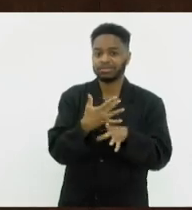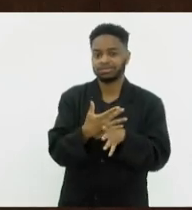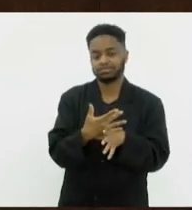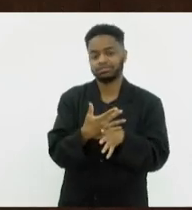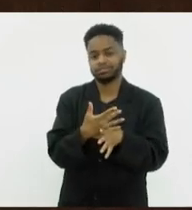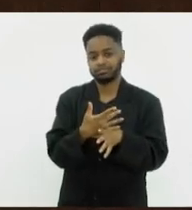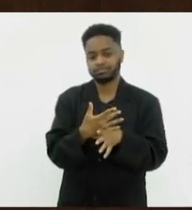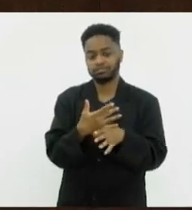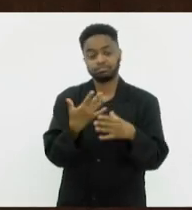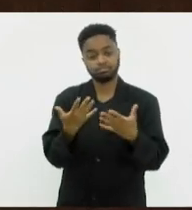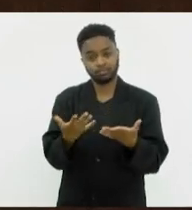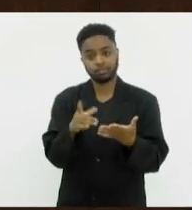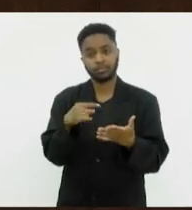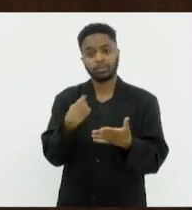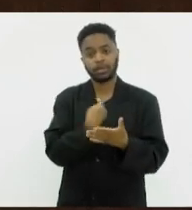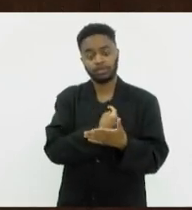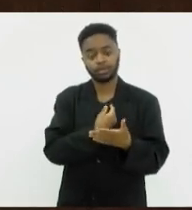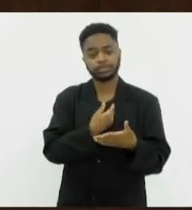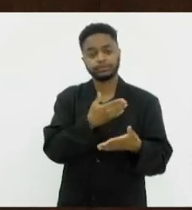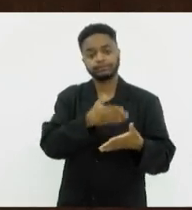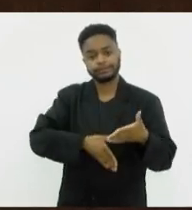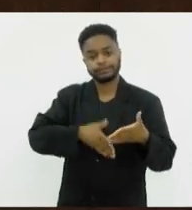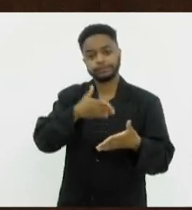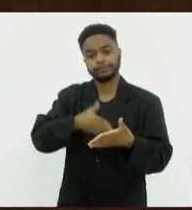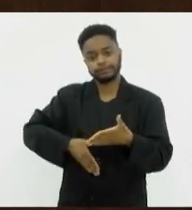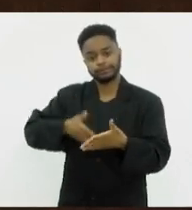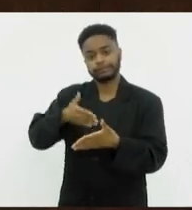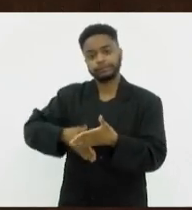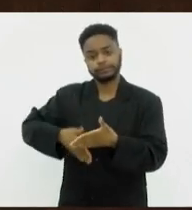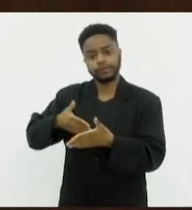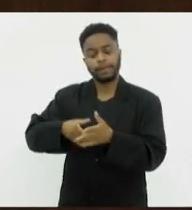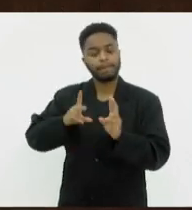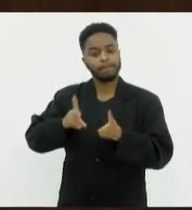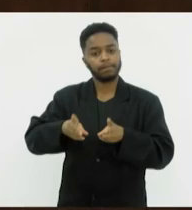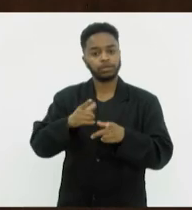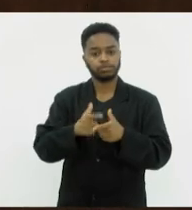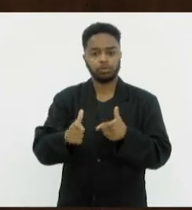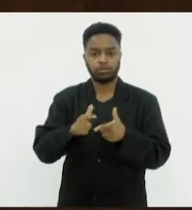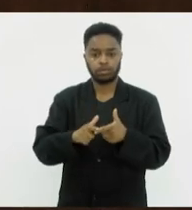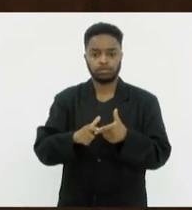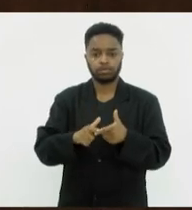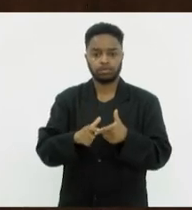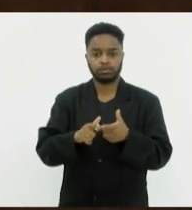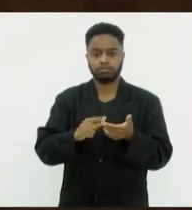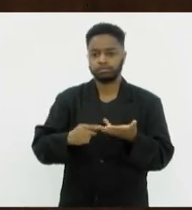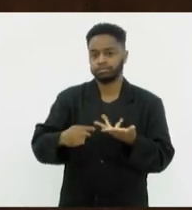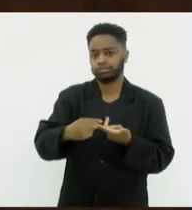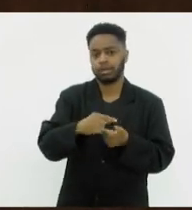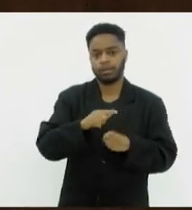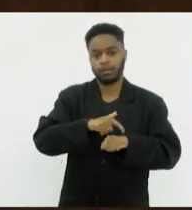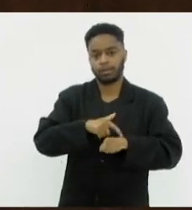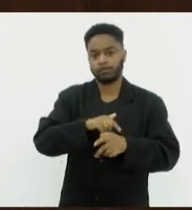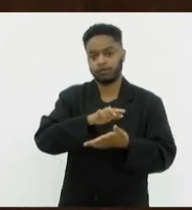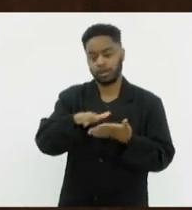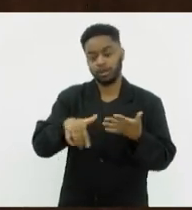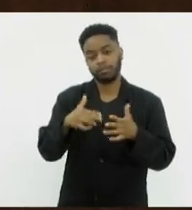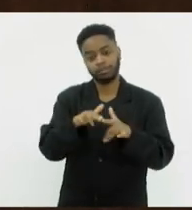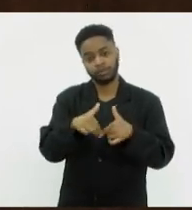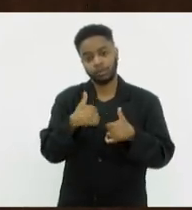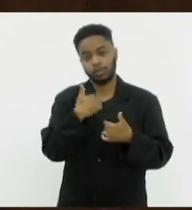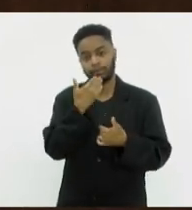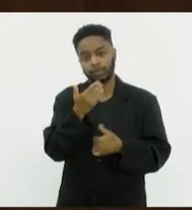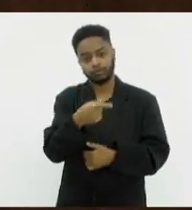municípios. E a gente está esbarrando nesse problema por diversas vezes. Por isso eu peço aqui o apoio de todos os